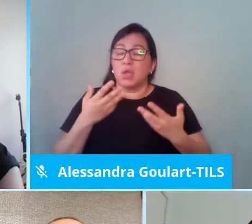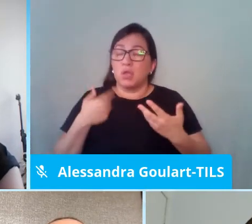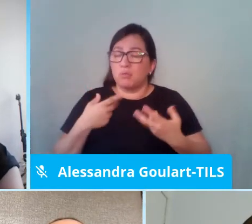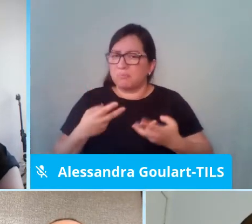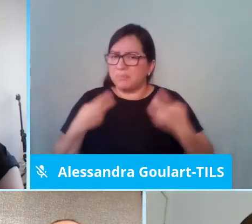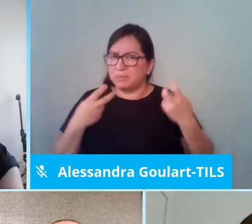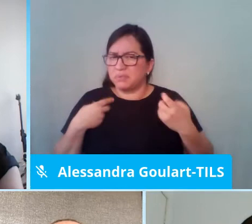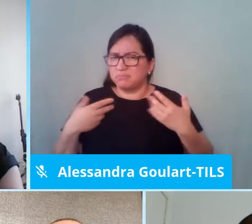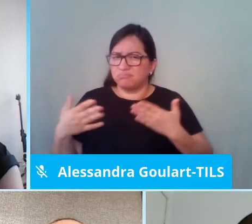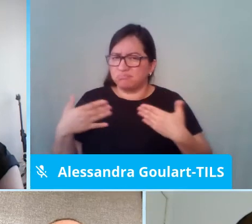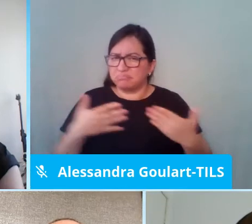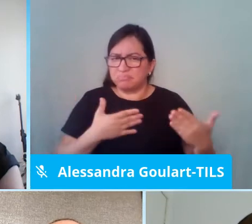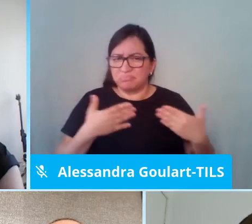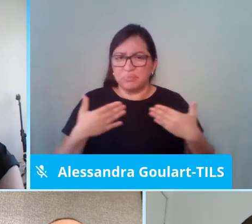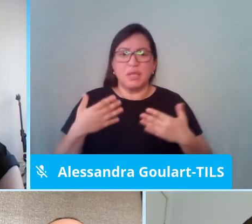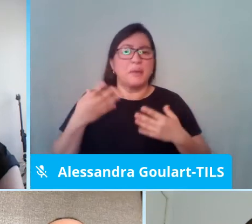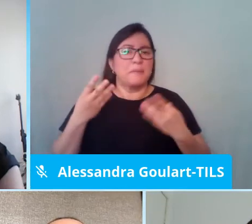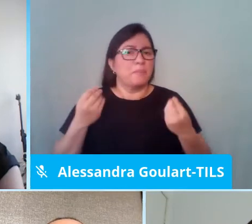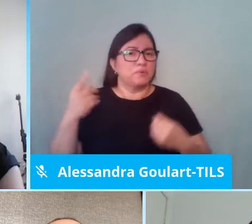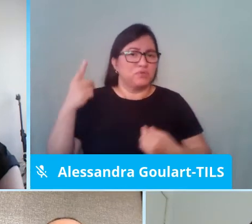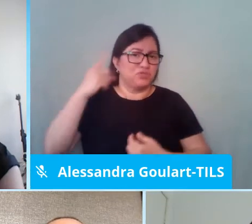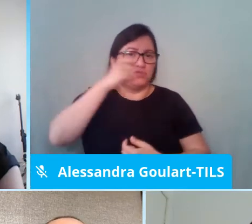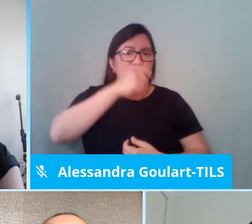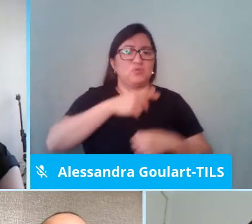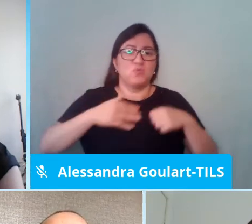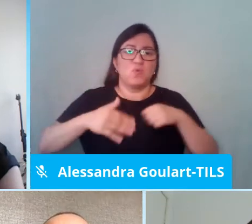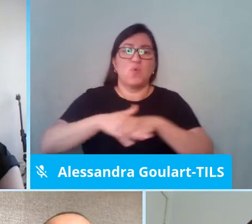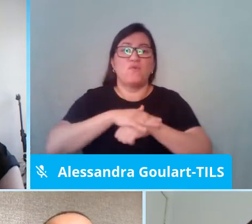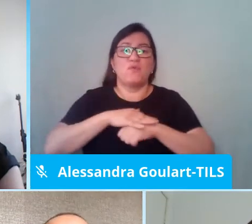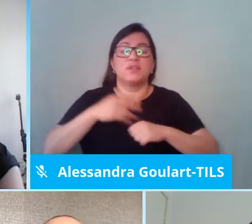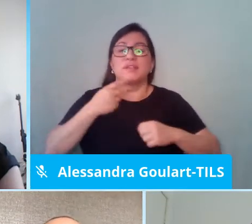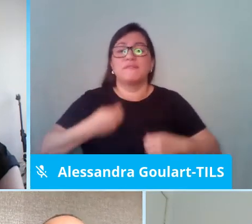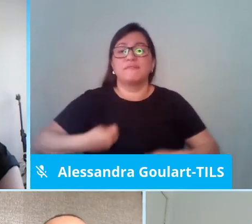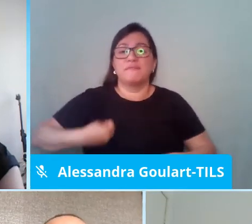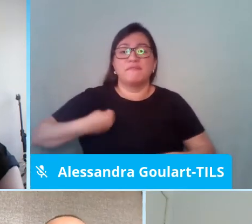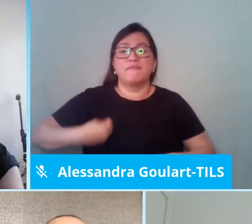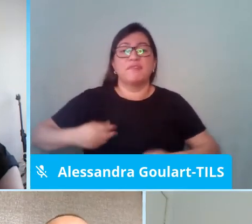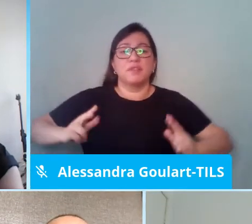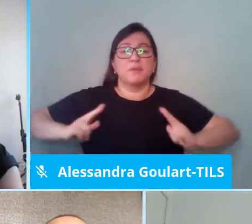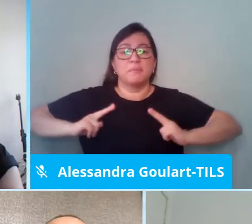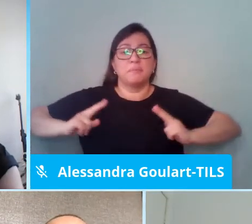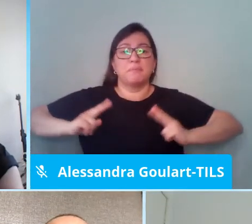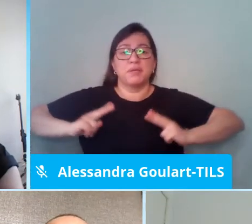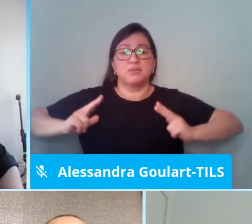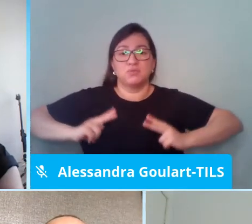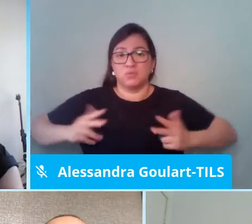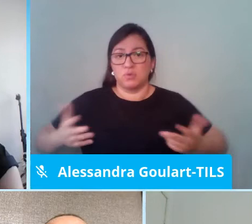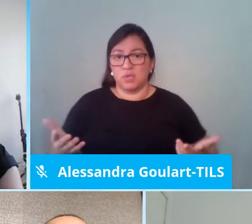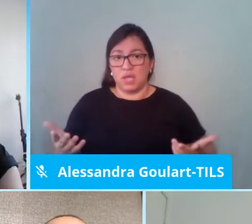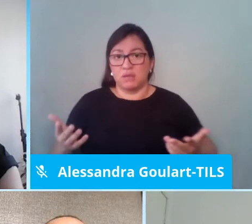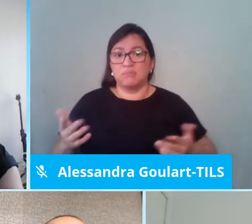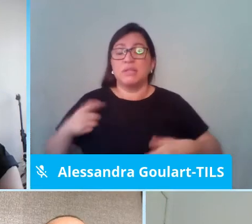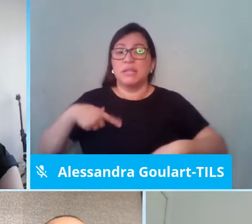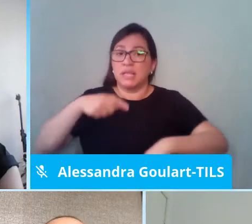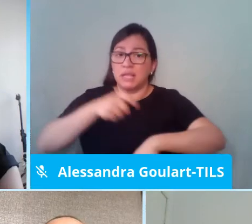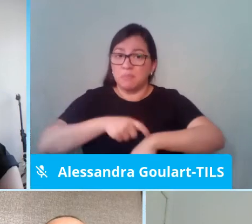sobre as questões íntimas, né, da vida das pessoas. E naquele momento, para mim, foi muito revelador o papel